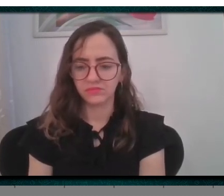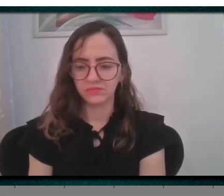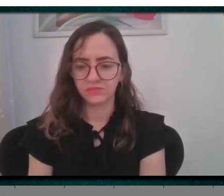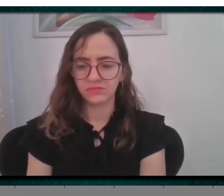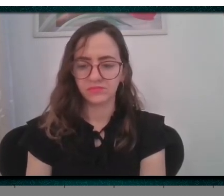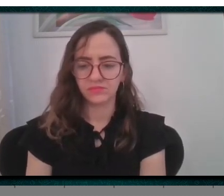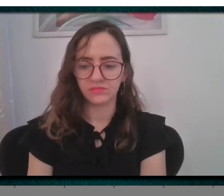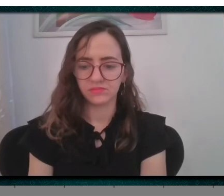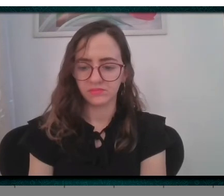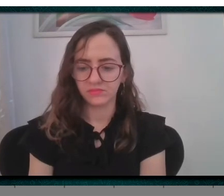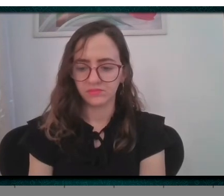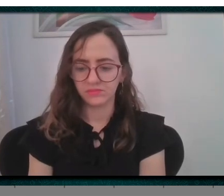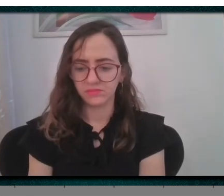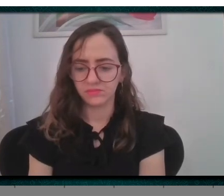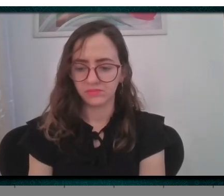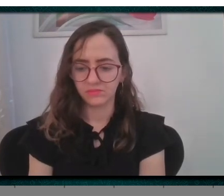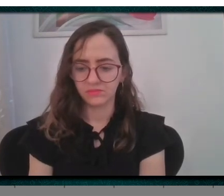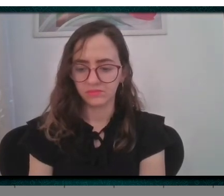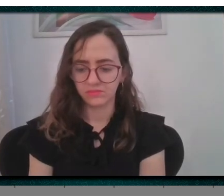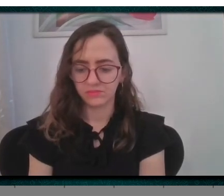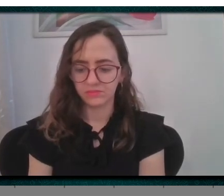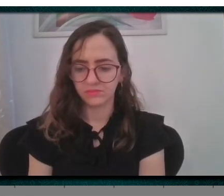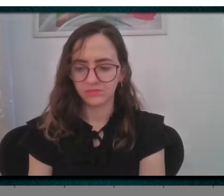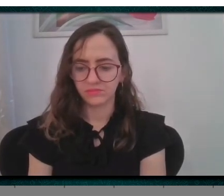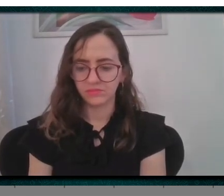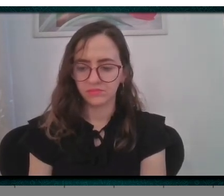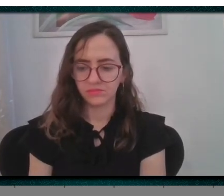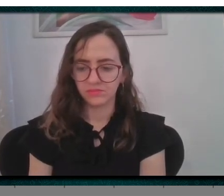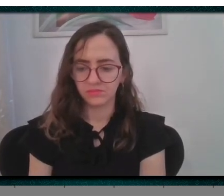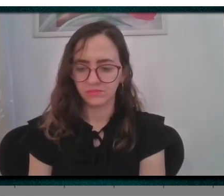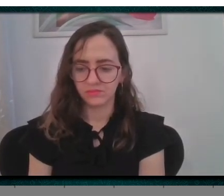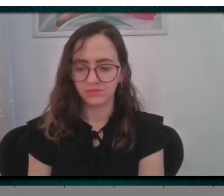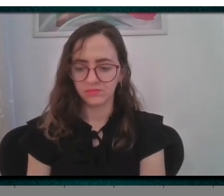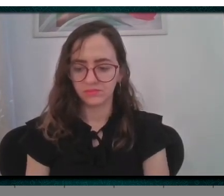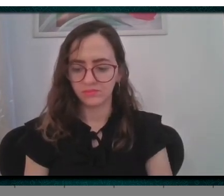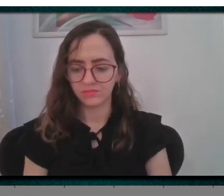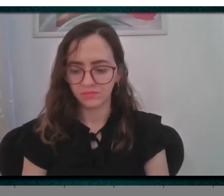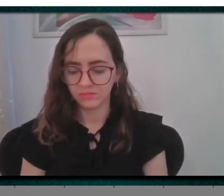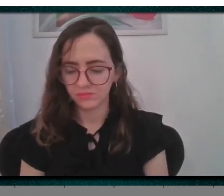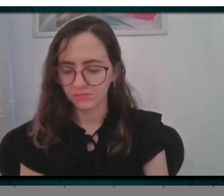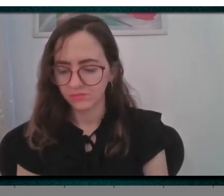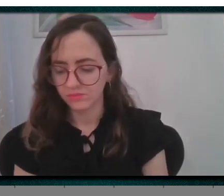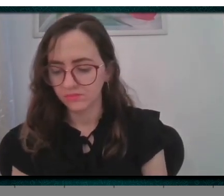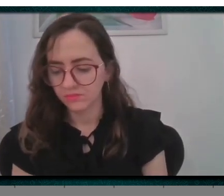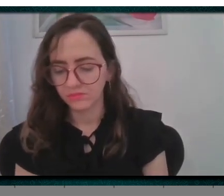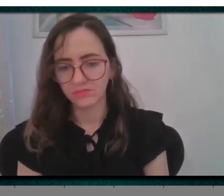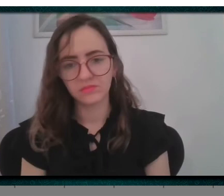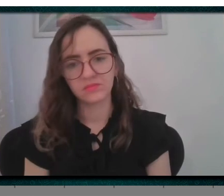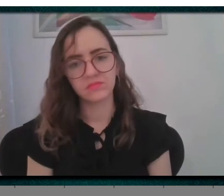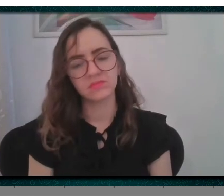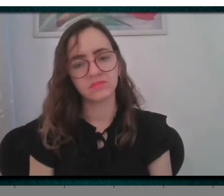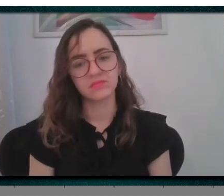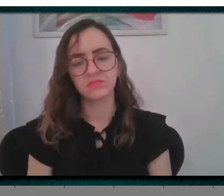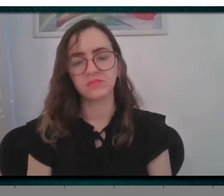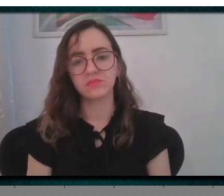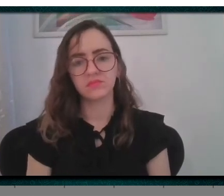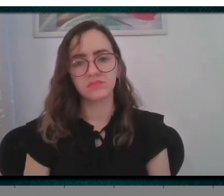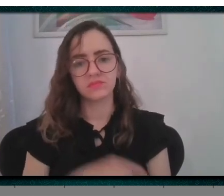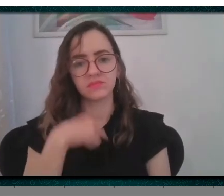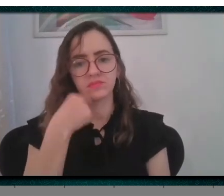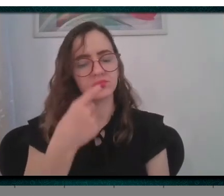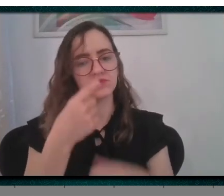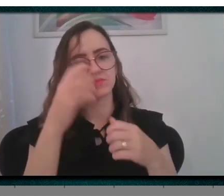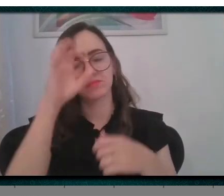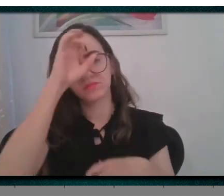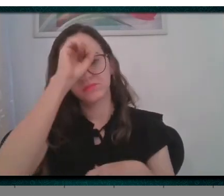base. E essa parte eu vou deixar para a gente falar numa próxima aula. Certo? Vou passar a aula já vou botar a aula no YouTube. Você já